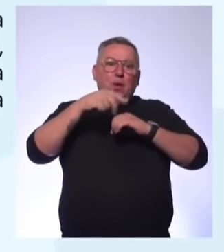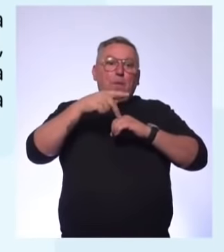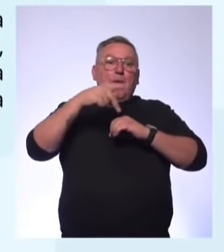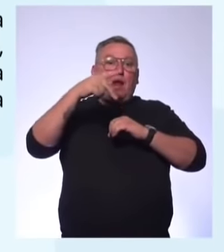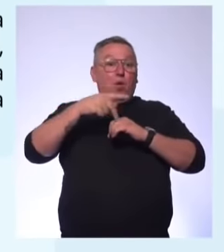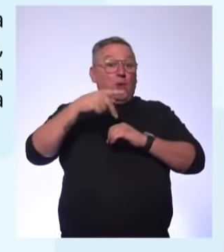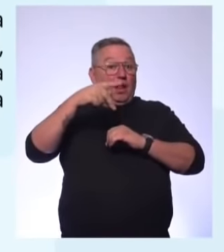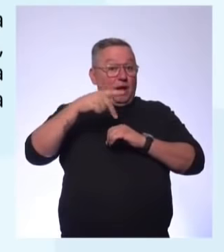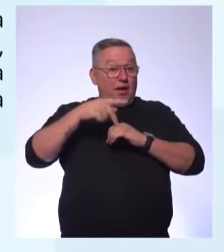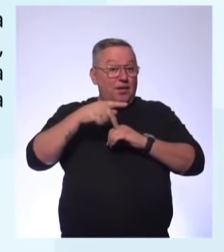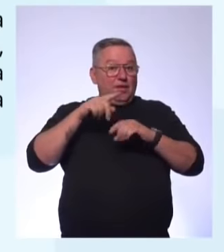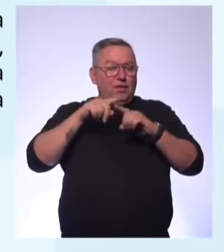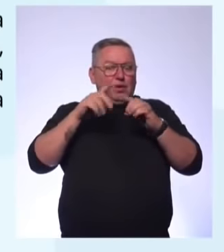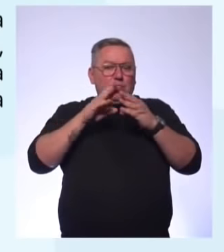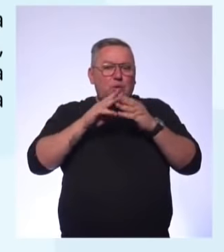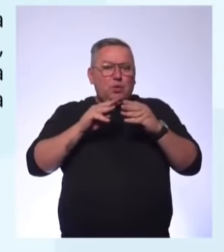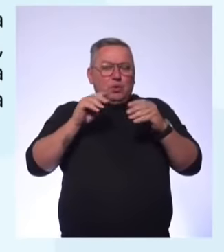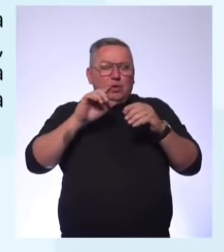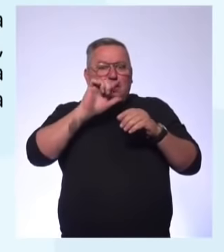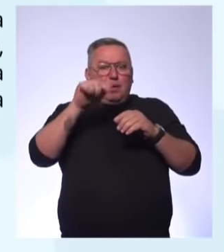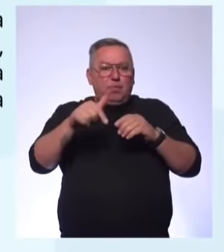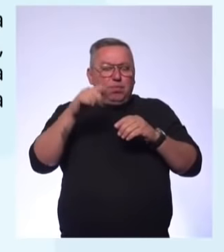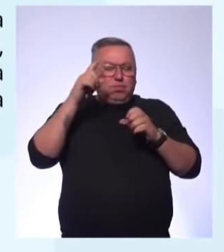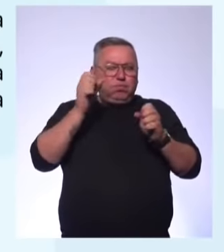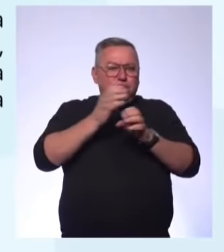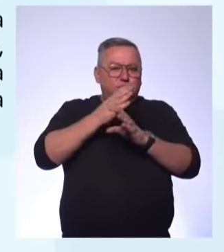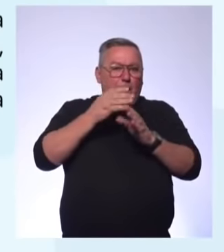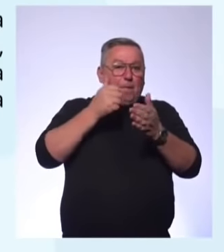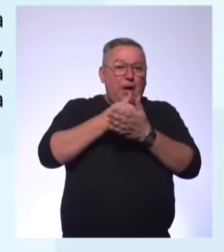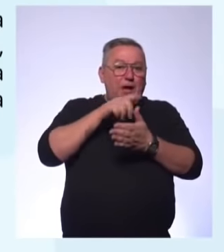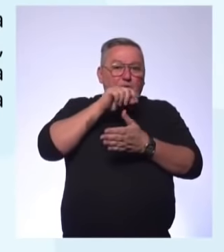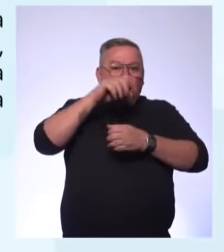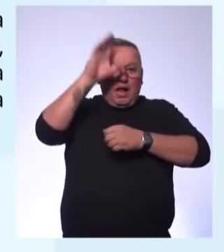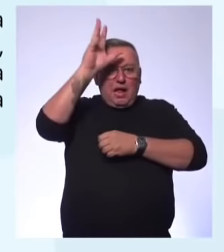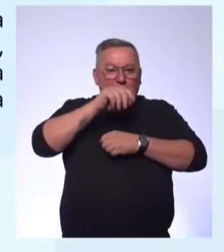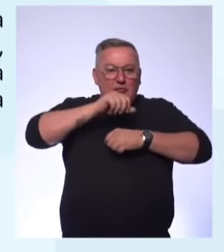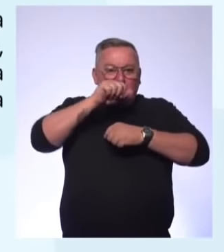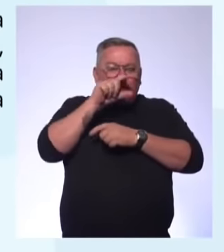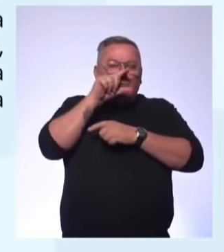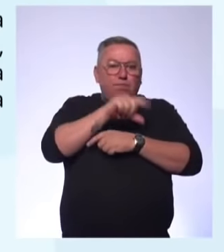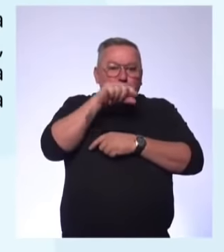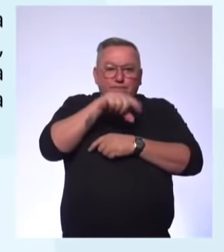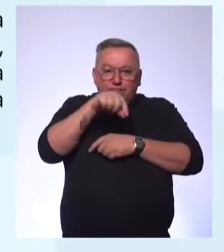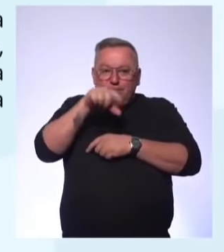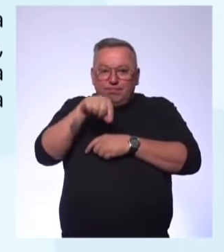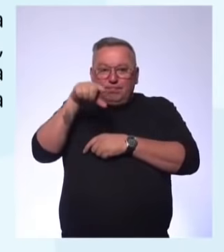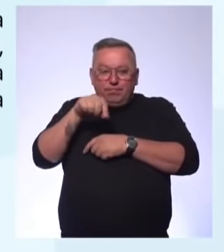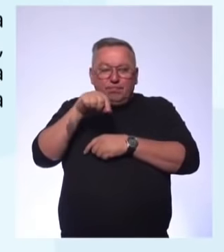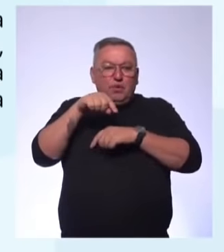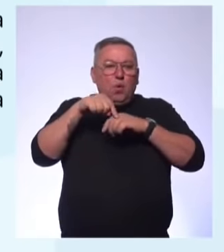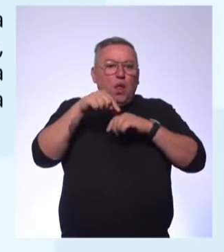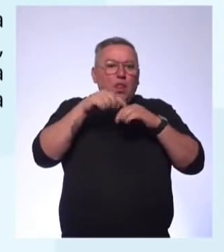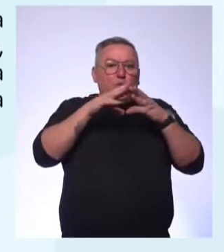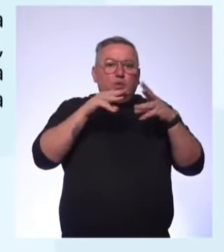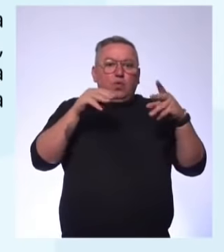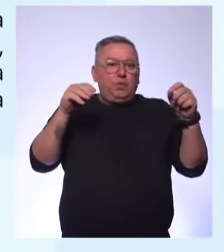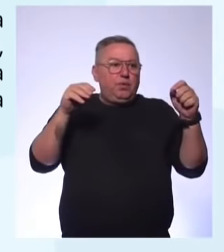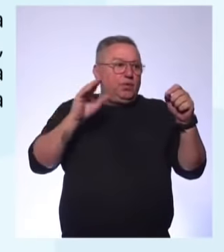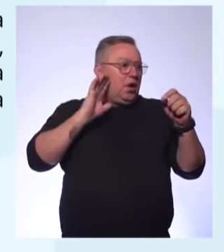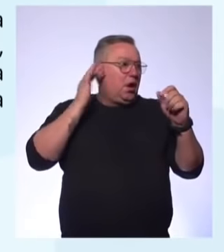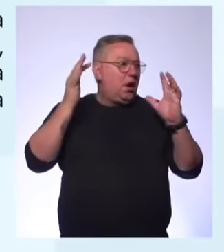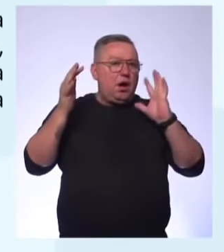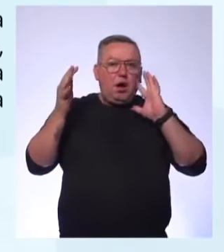pérolas. Mas por um descuido, dias depois, tirou o anel perto da galinha que estava a ciscar e o anel sumiu. É isso aqui que aconteceu, né? Muita gente